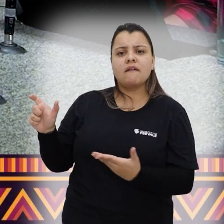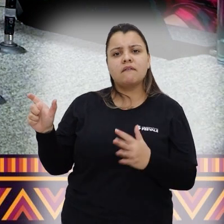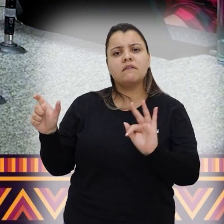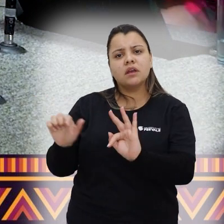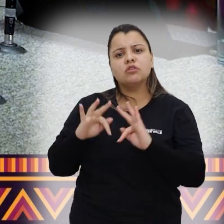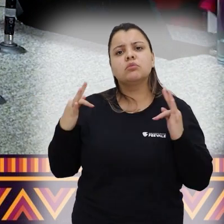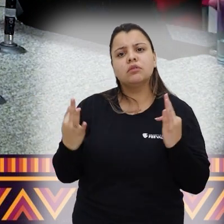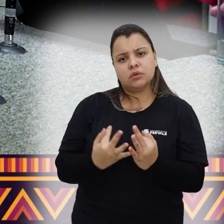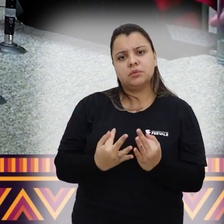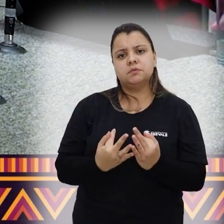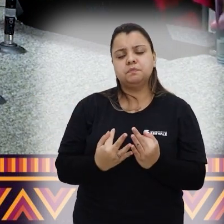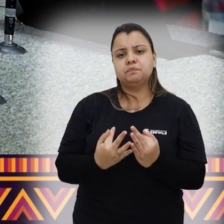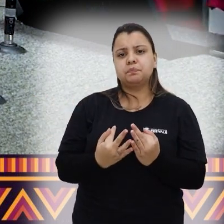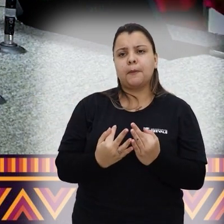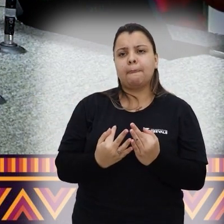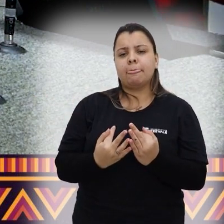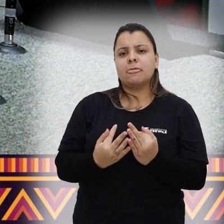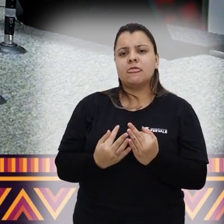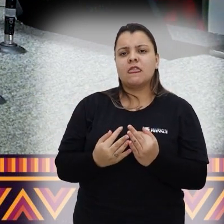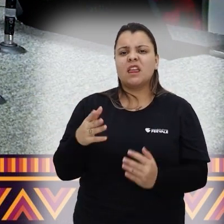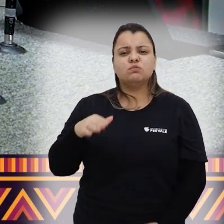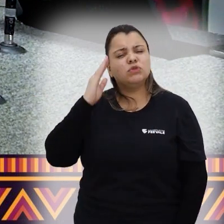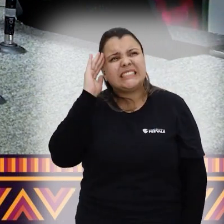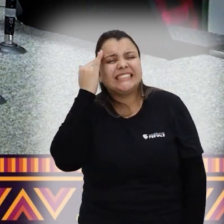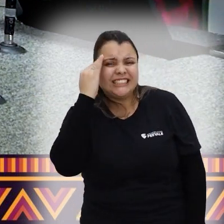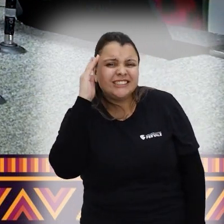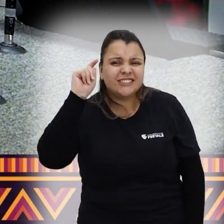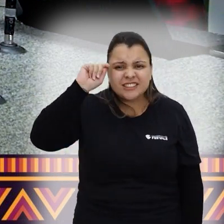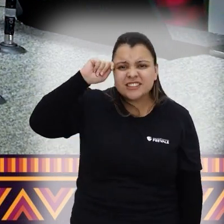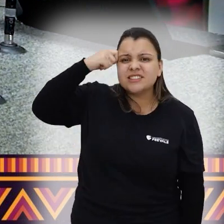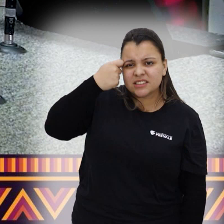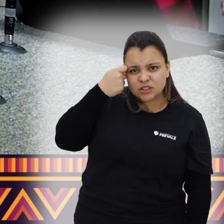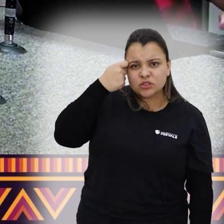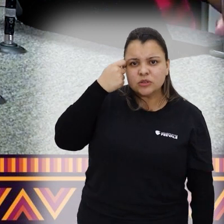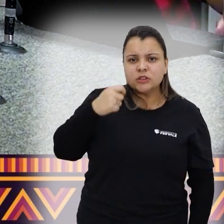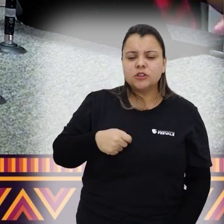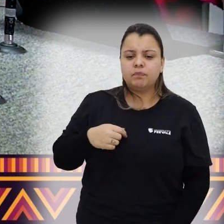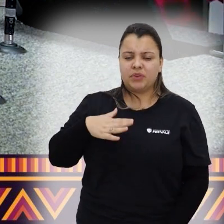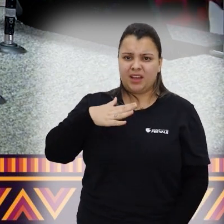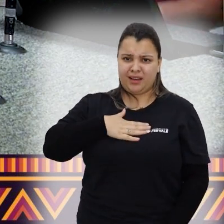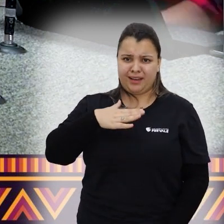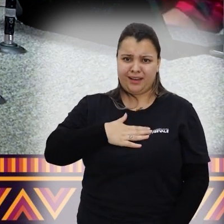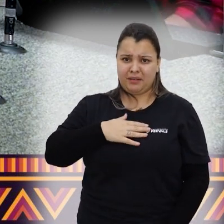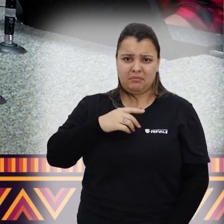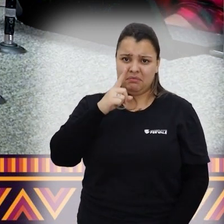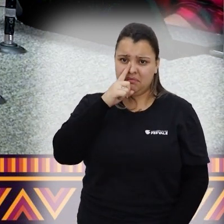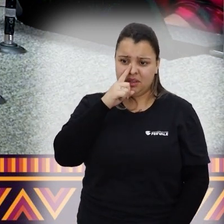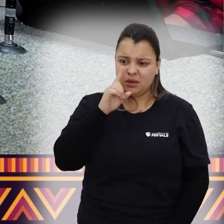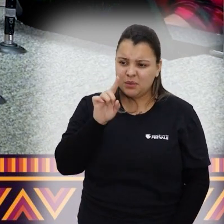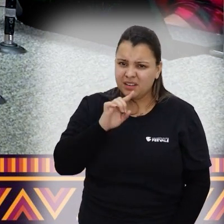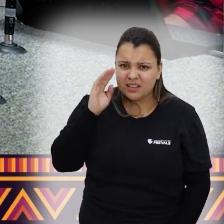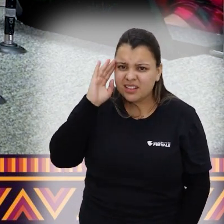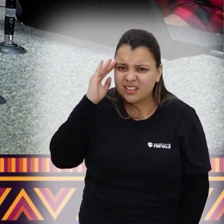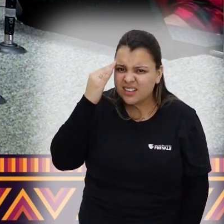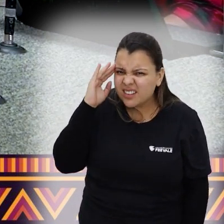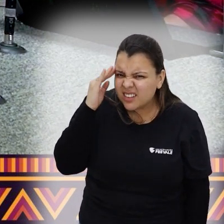família que lidava com as coisas da negritude de uma forma que a minha mãe nunca tinha visto. Primeiro,